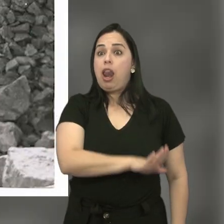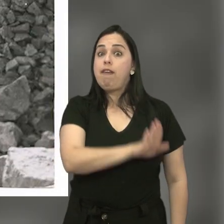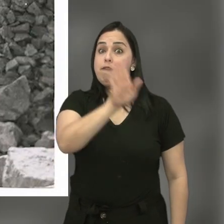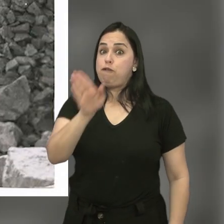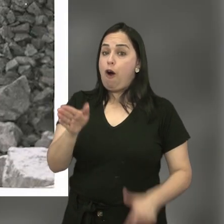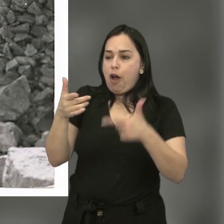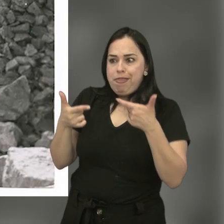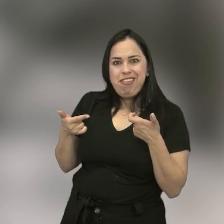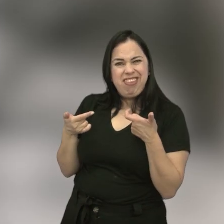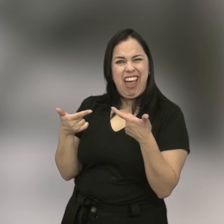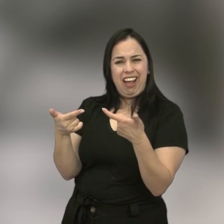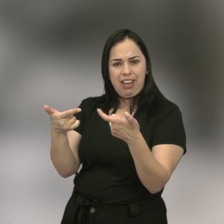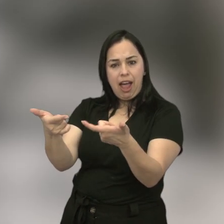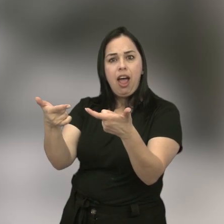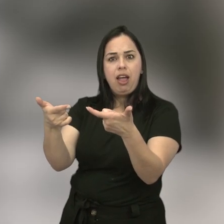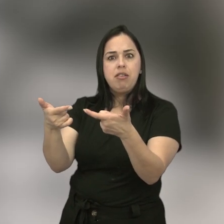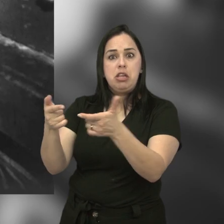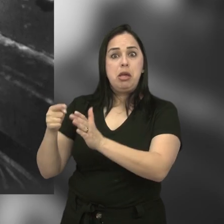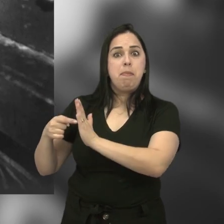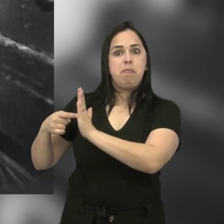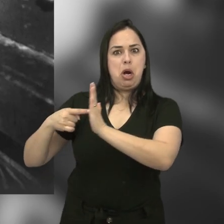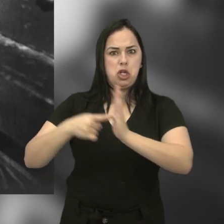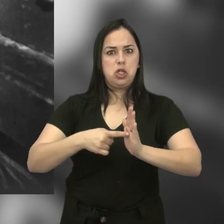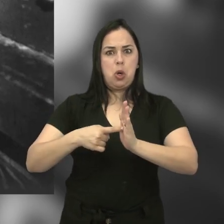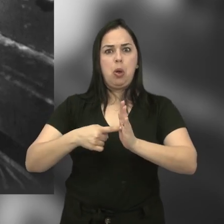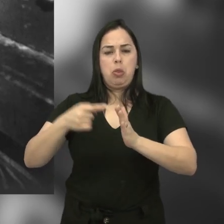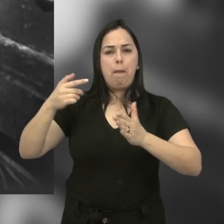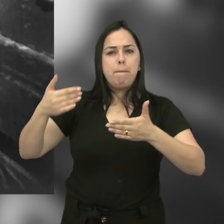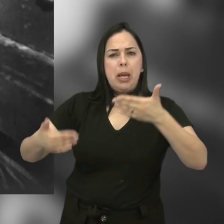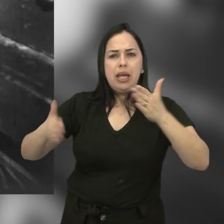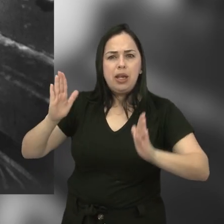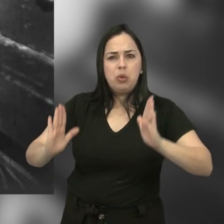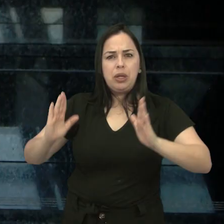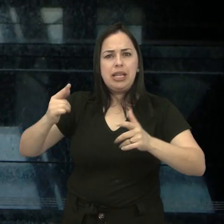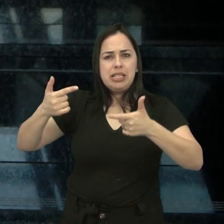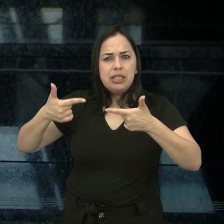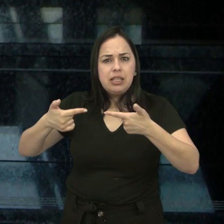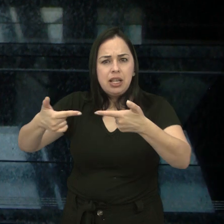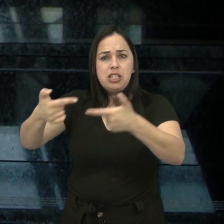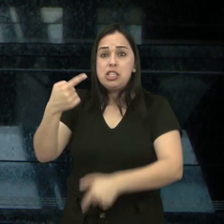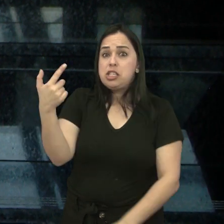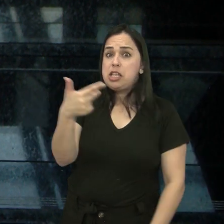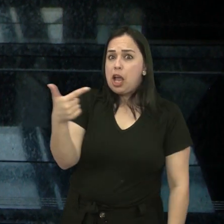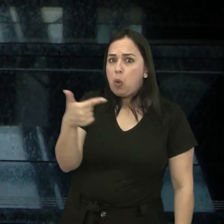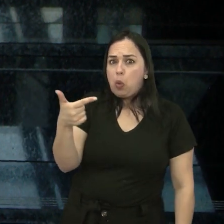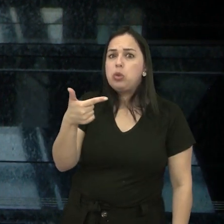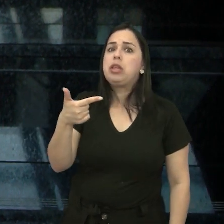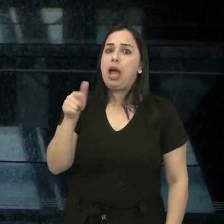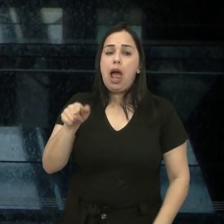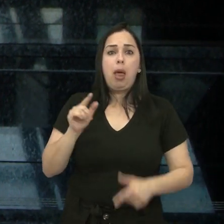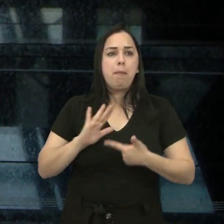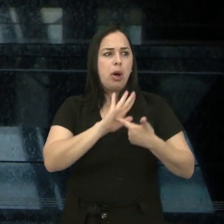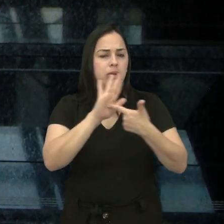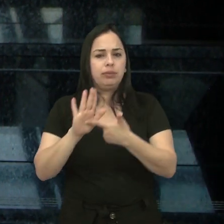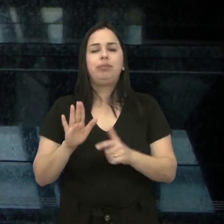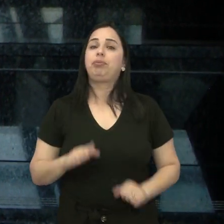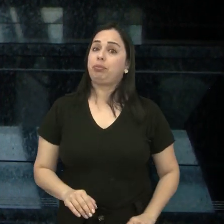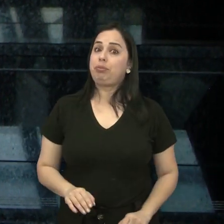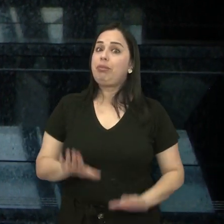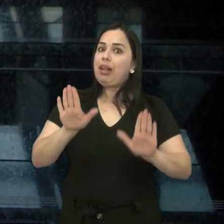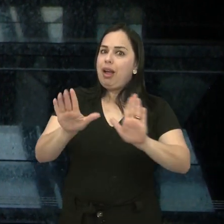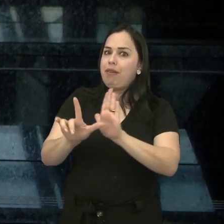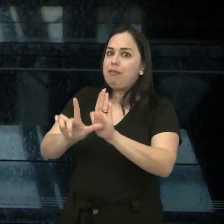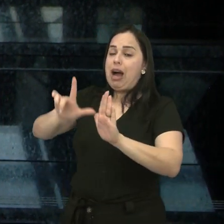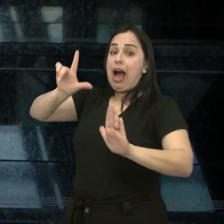em zona de combate, denunciou momentos da Segunda Guerra Mundial. E voltando um pouco mais no tempo, no século XIX,